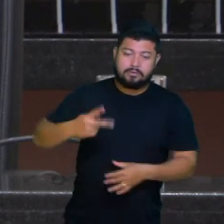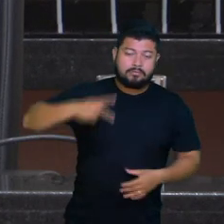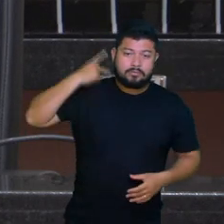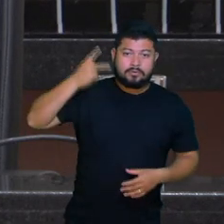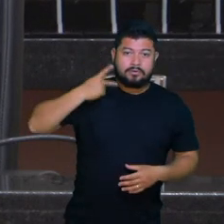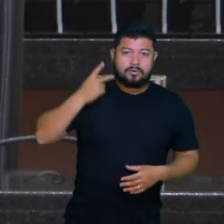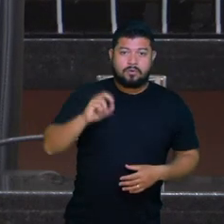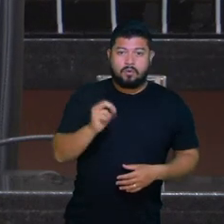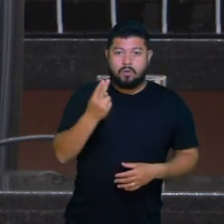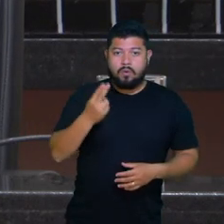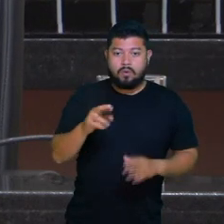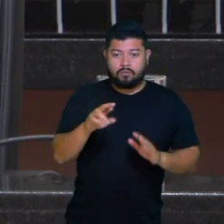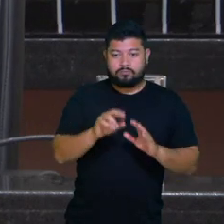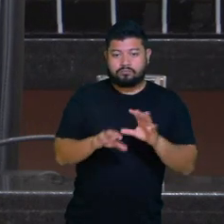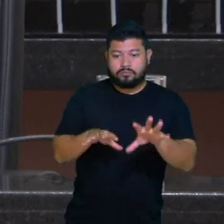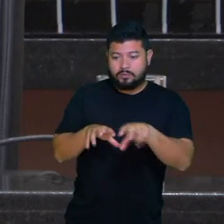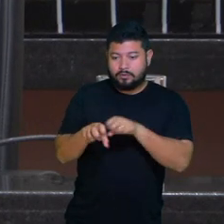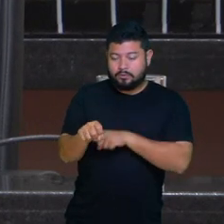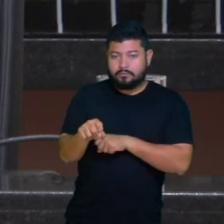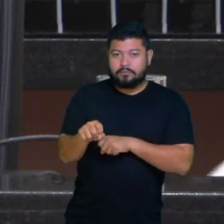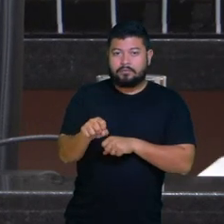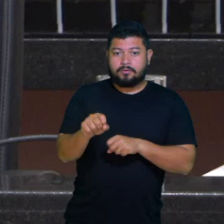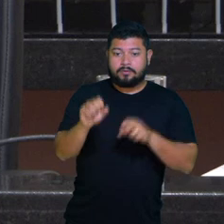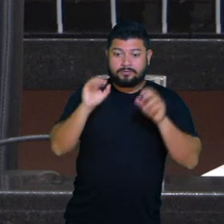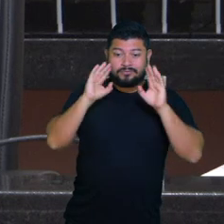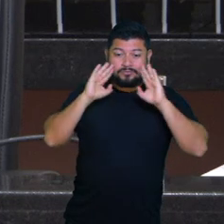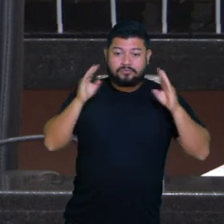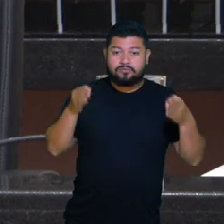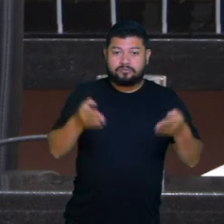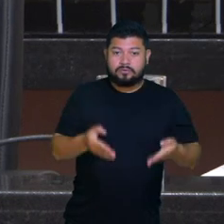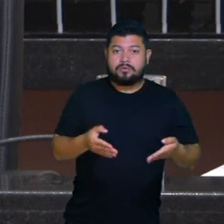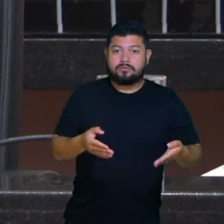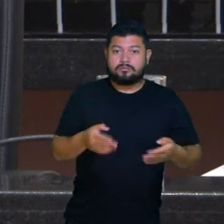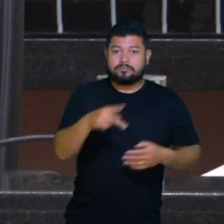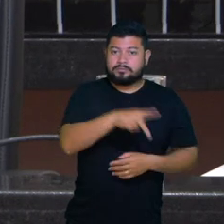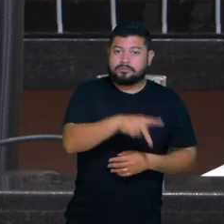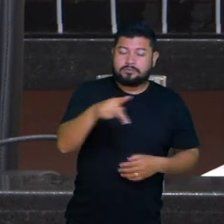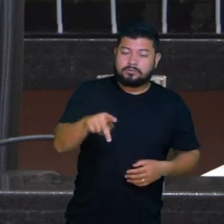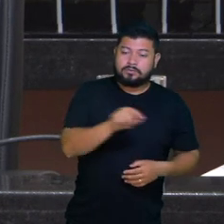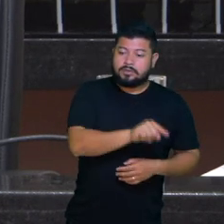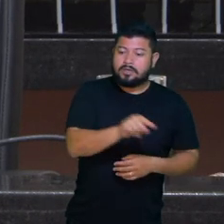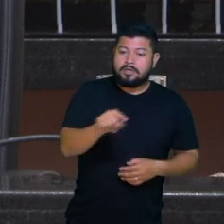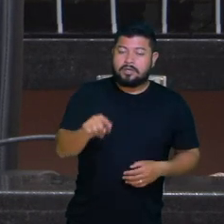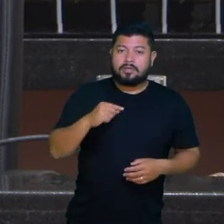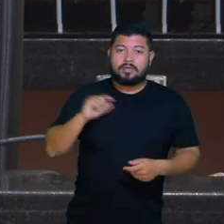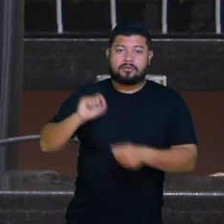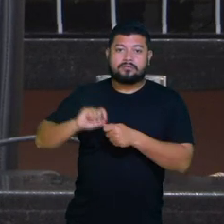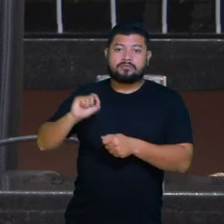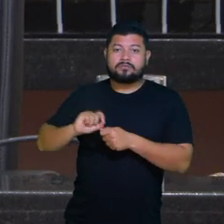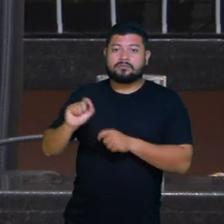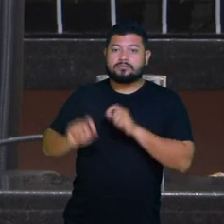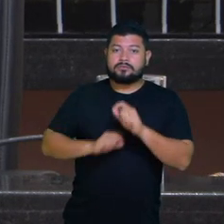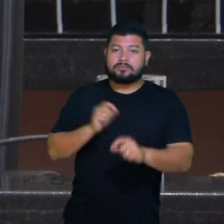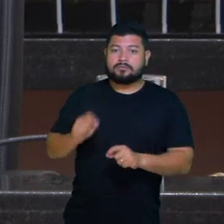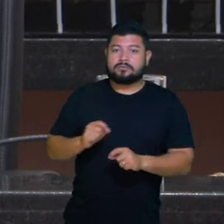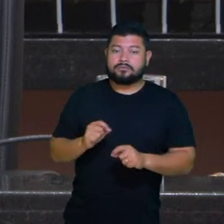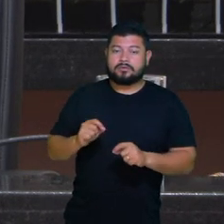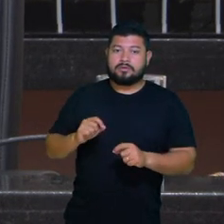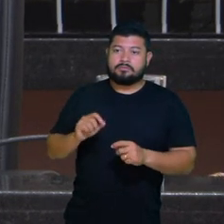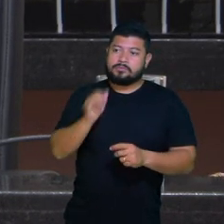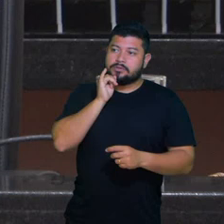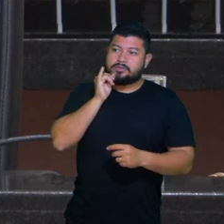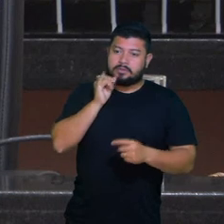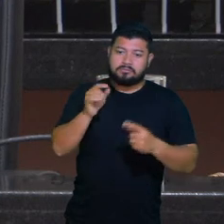uma uma uma formação específica também para os professores o que que esses professores vão fazer no contraturno com as